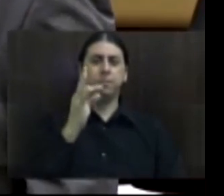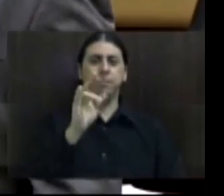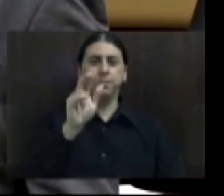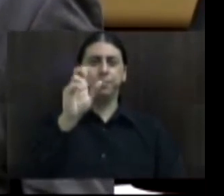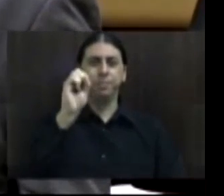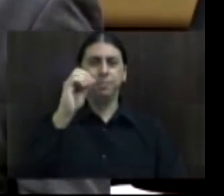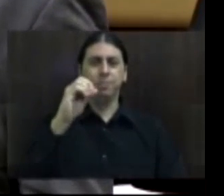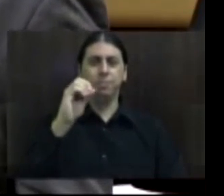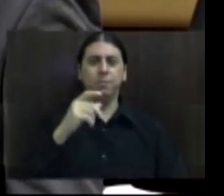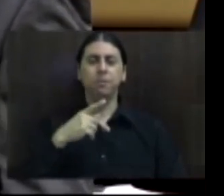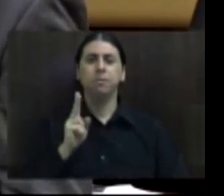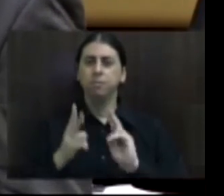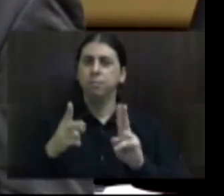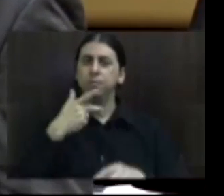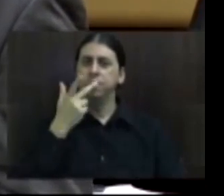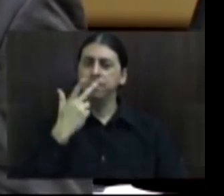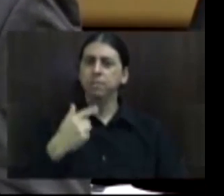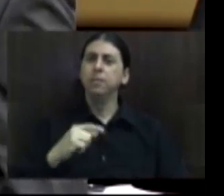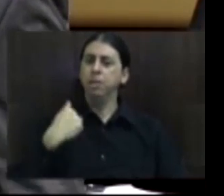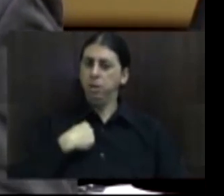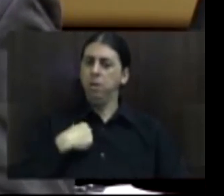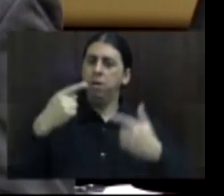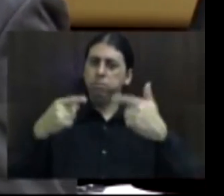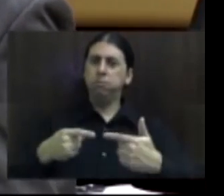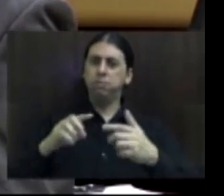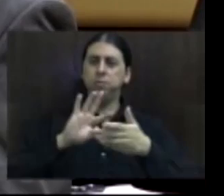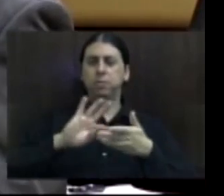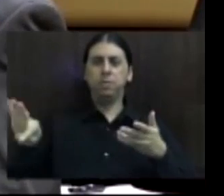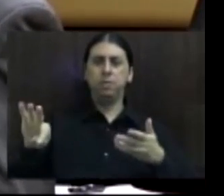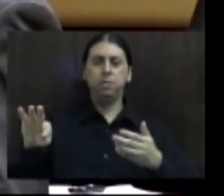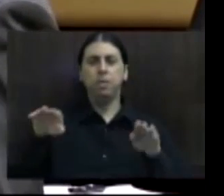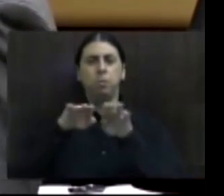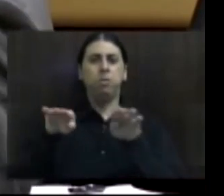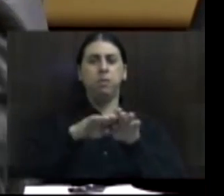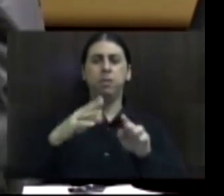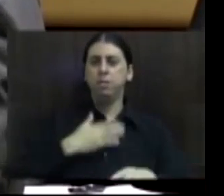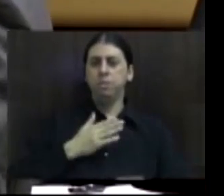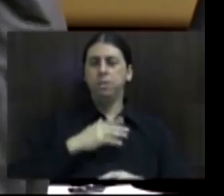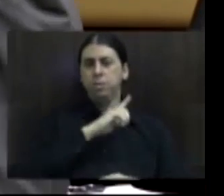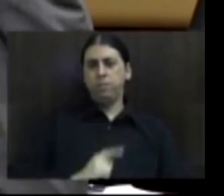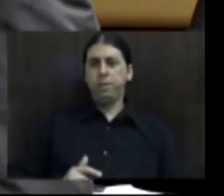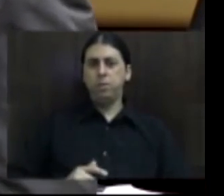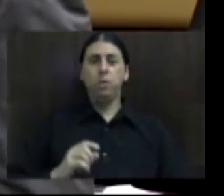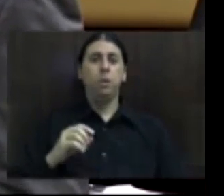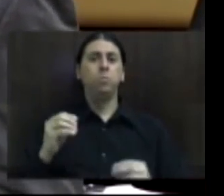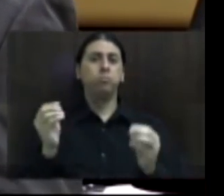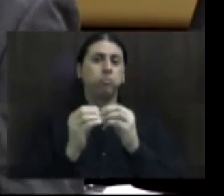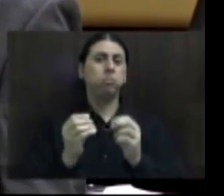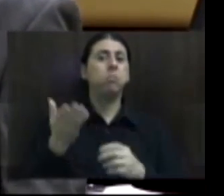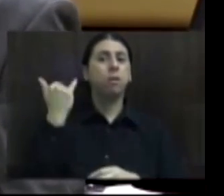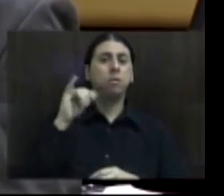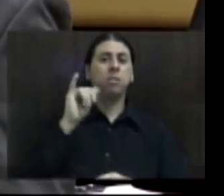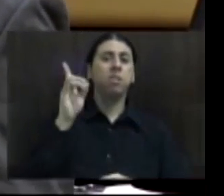vivia dizendo eu desafio a oposição a comparar o meu governo com o governo passado